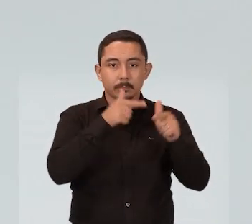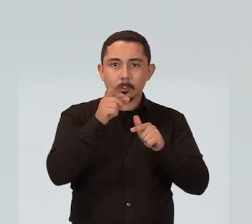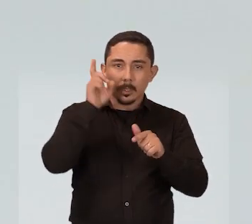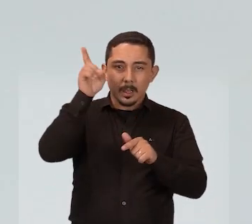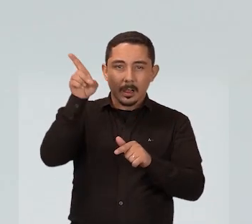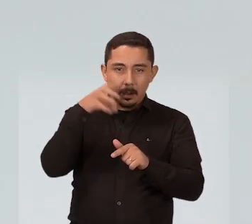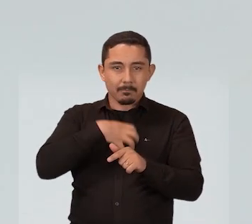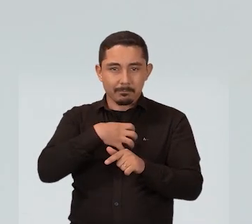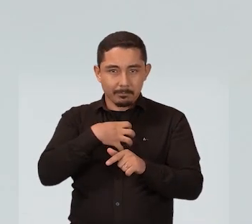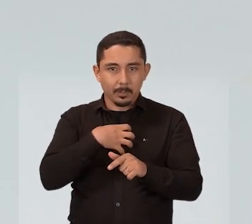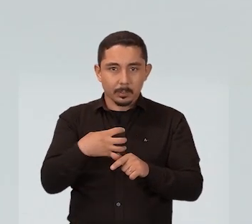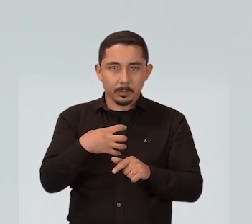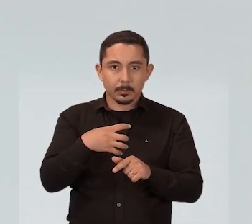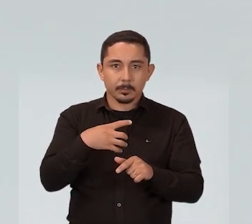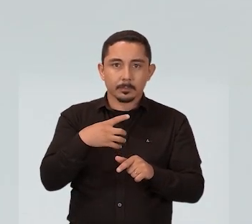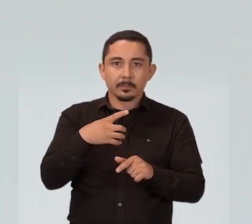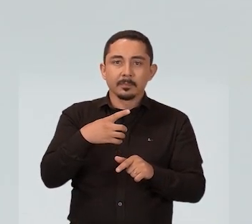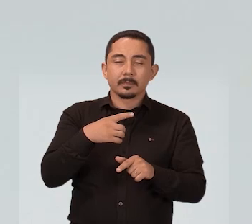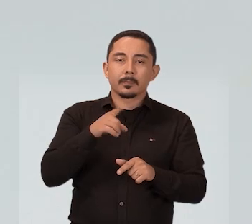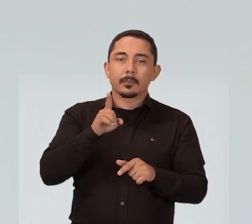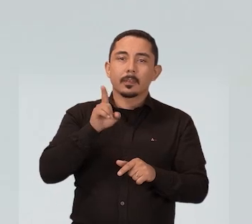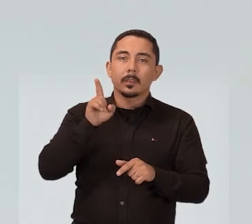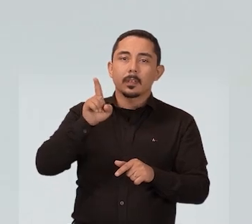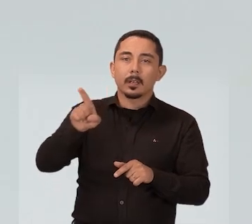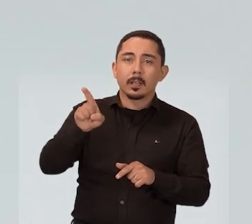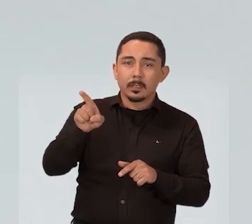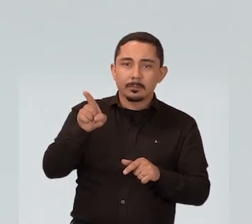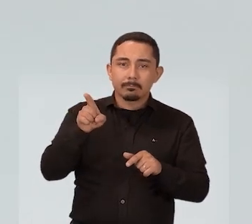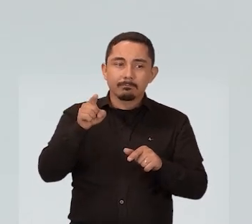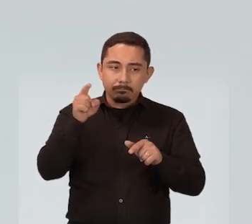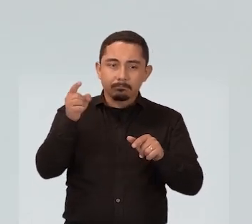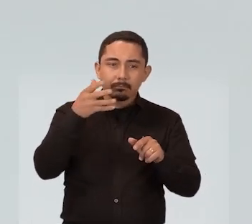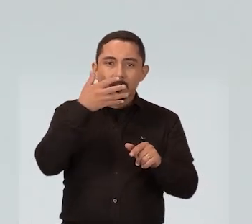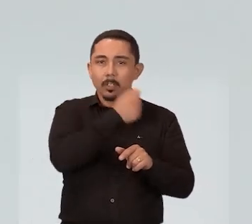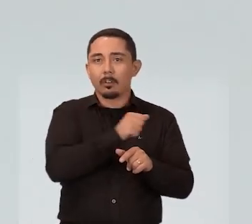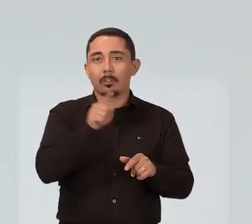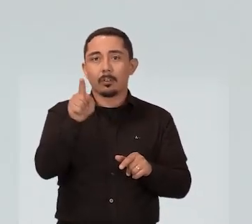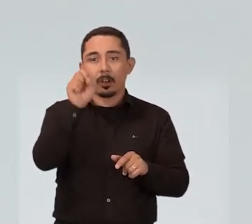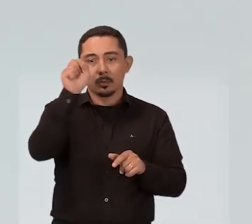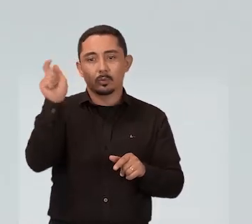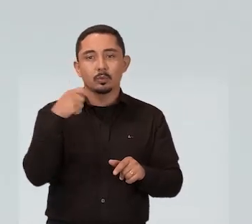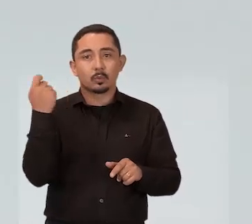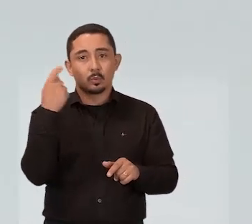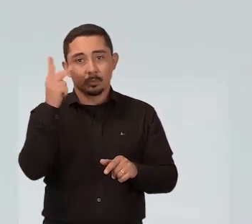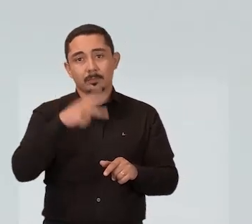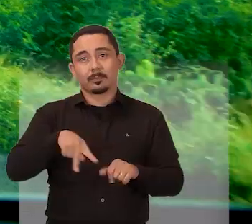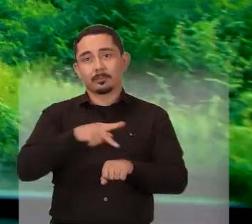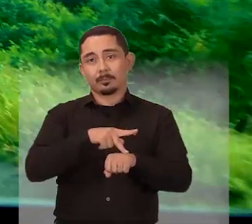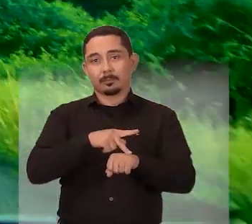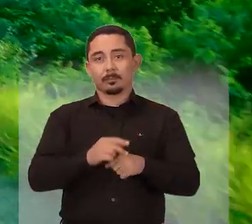história de trabalhadores no sertão da Bahia que foram resgatados na região sul do país.